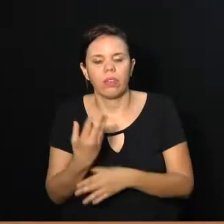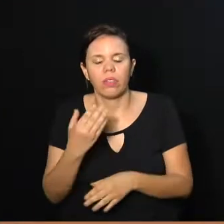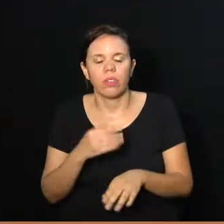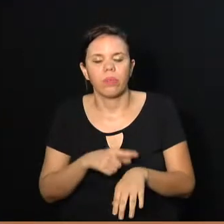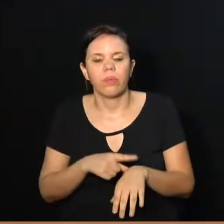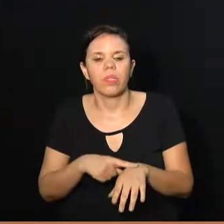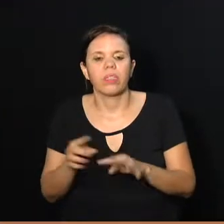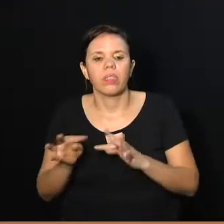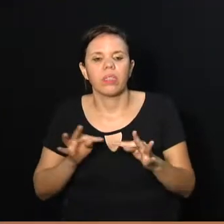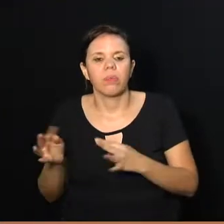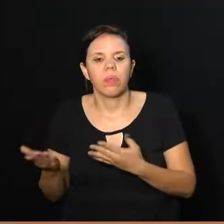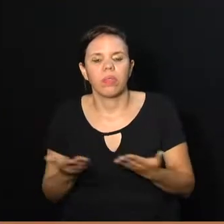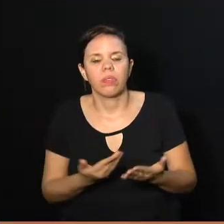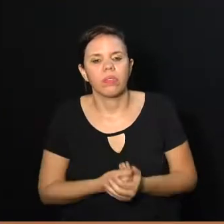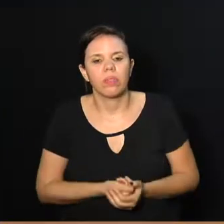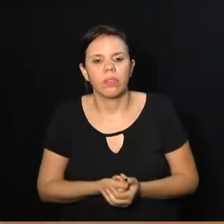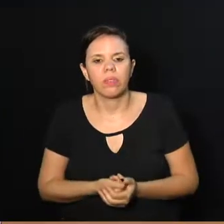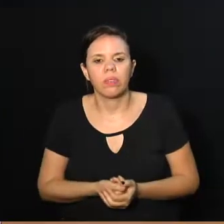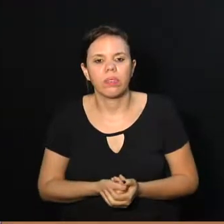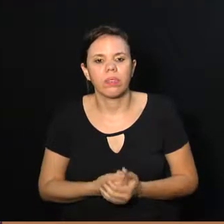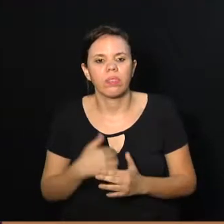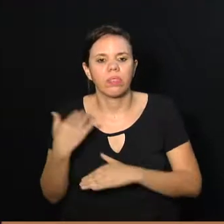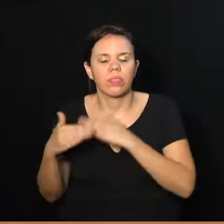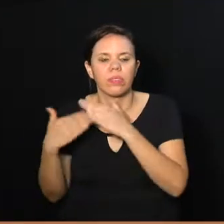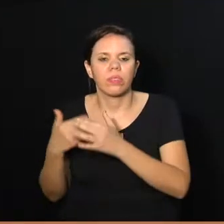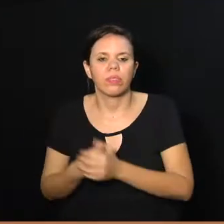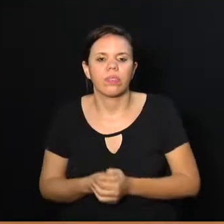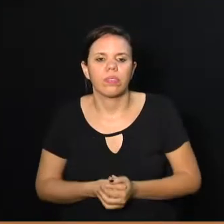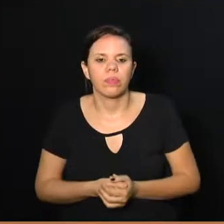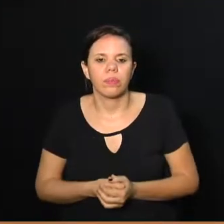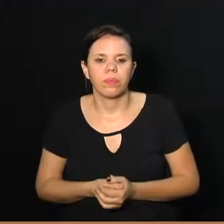de acolhimento, eles estariam desenvolvendo, né,